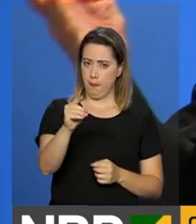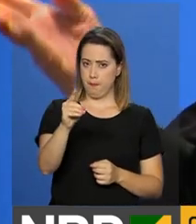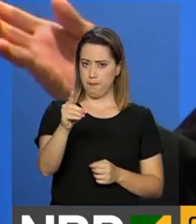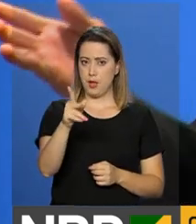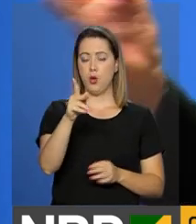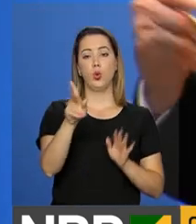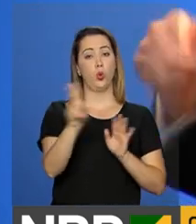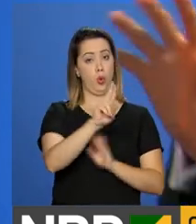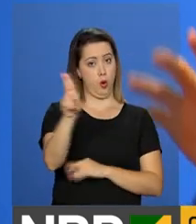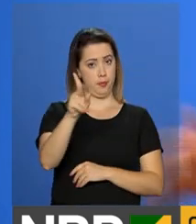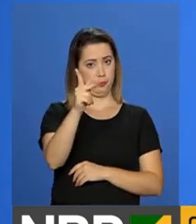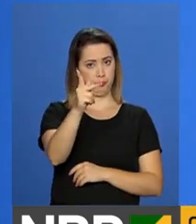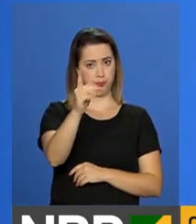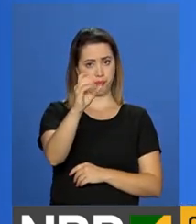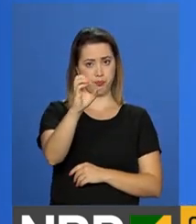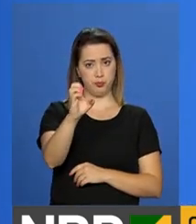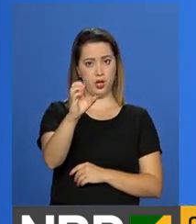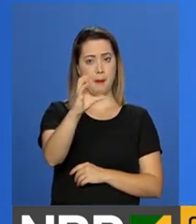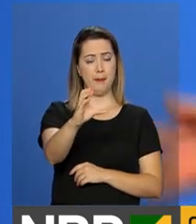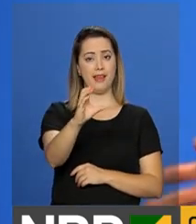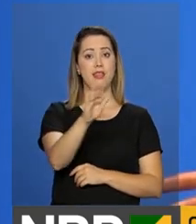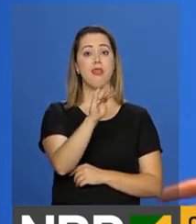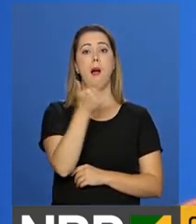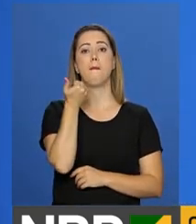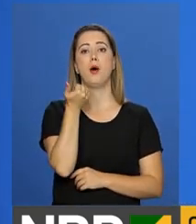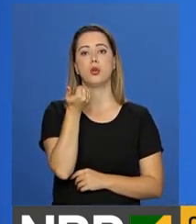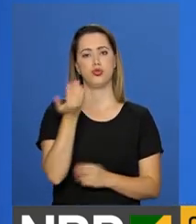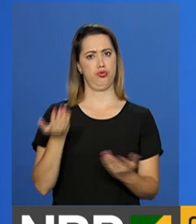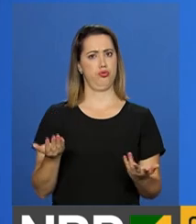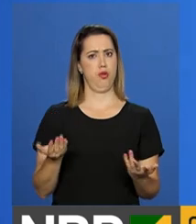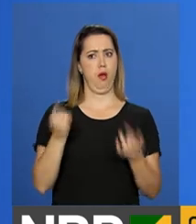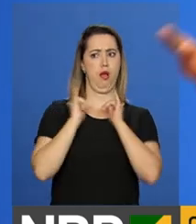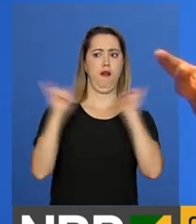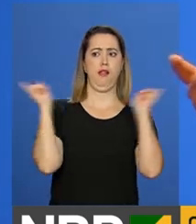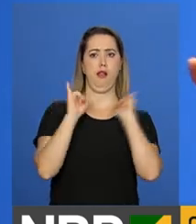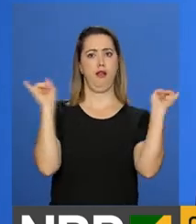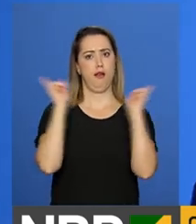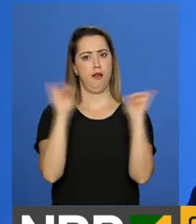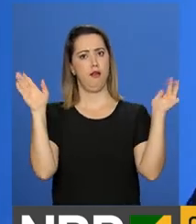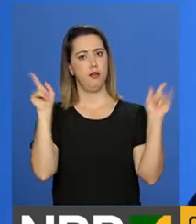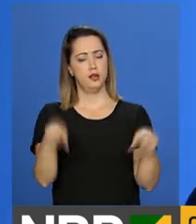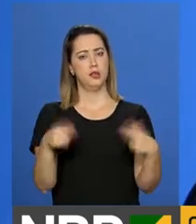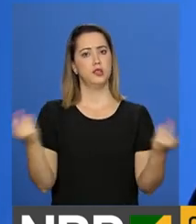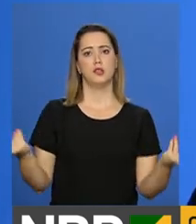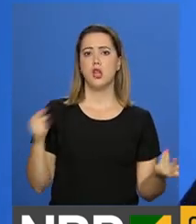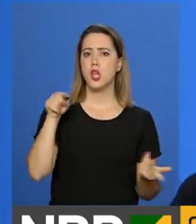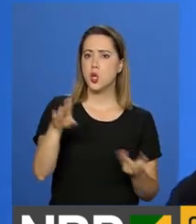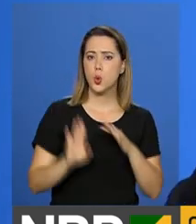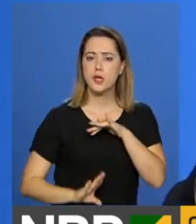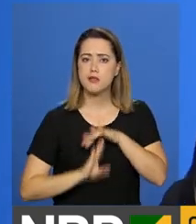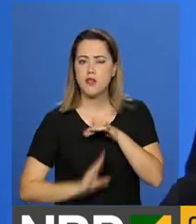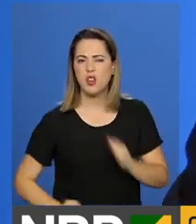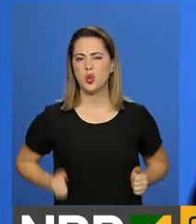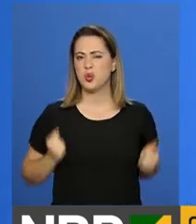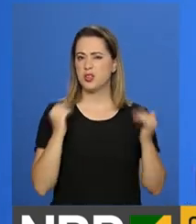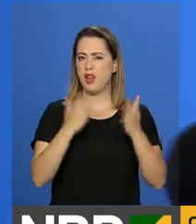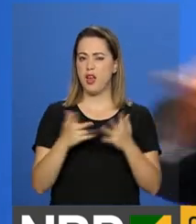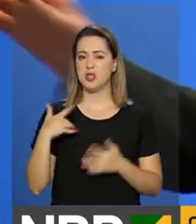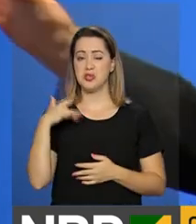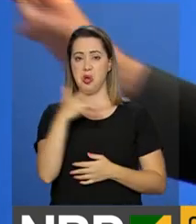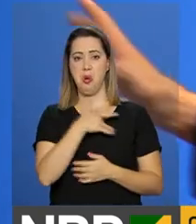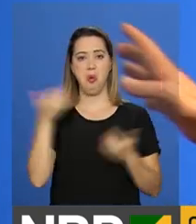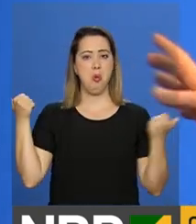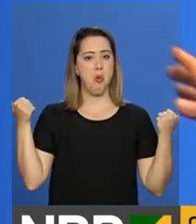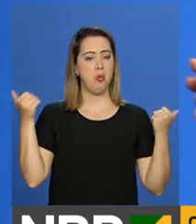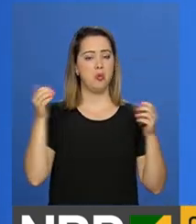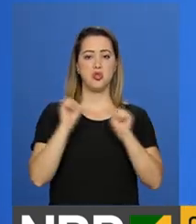se expressava, o que se dizia, o que se alardeava, o que se divulgava, é que com este teto dos gastos, saúde e